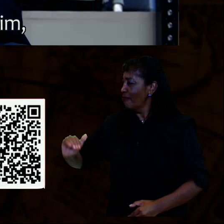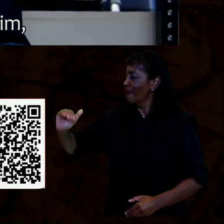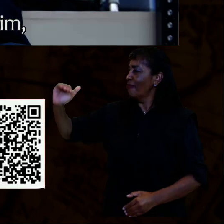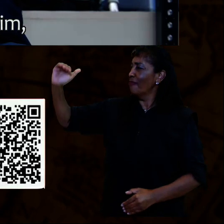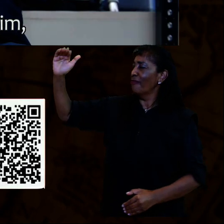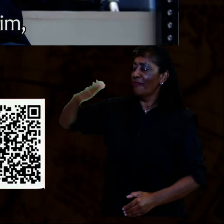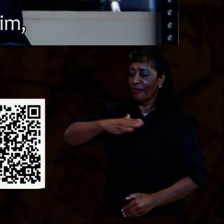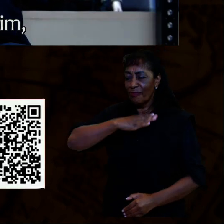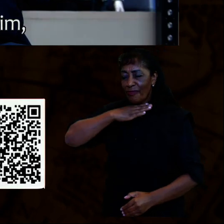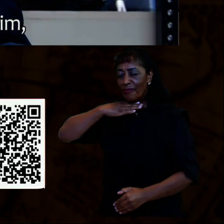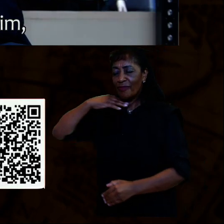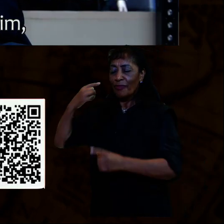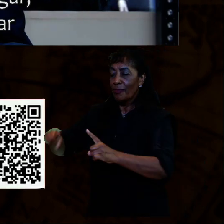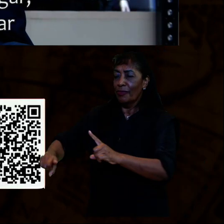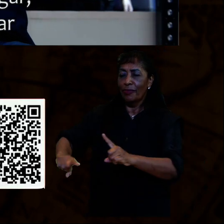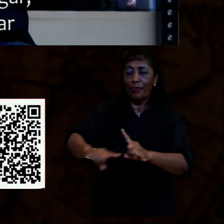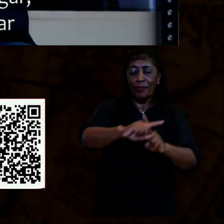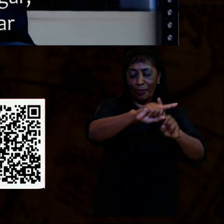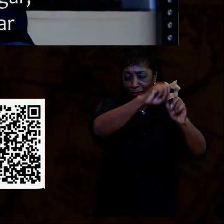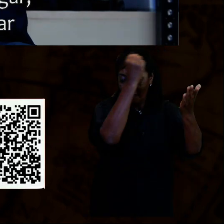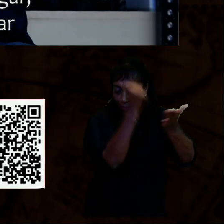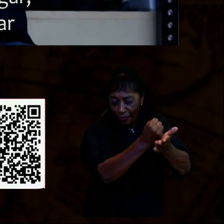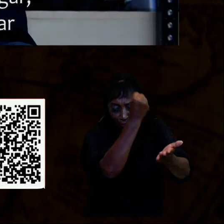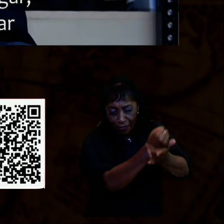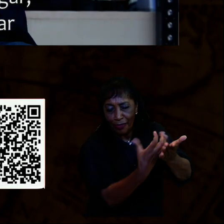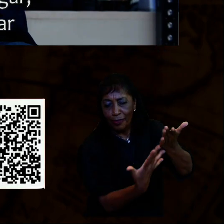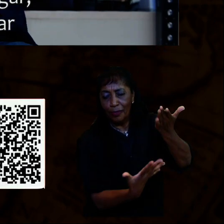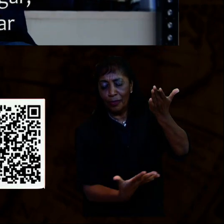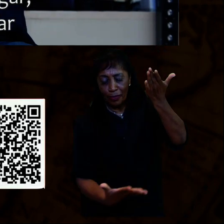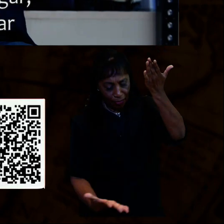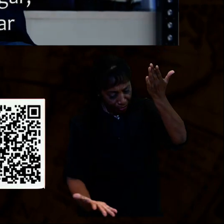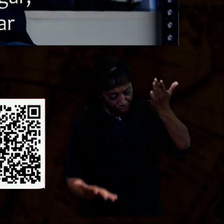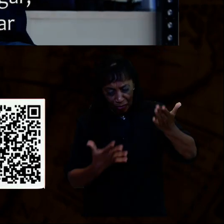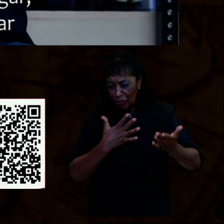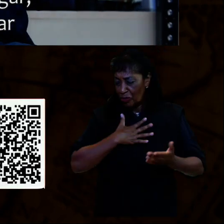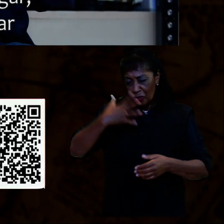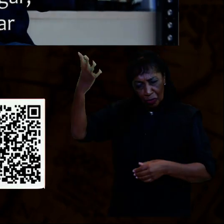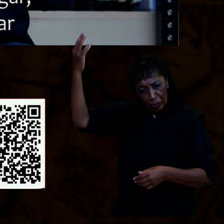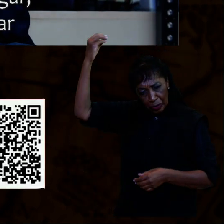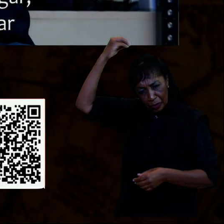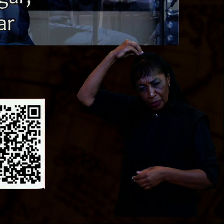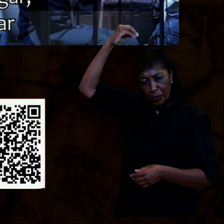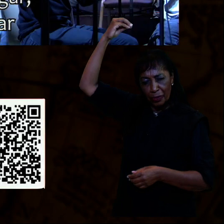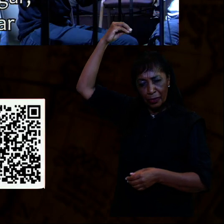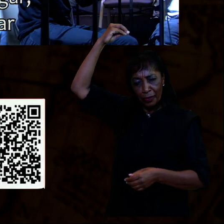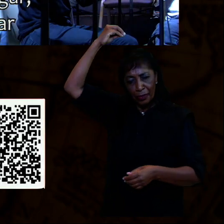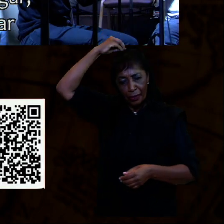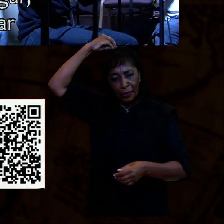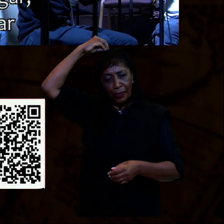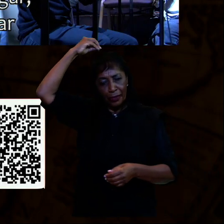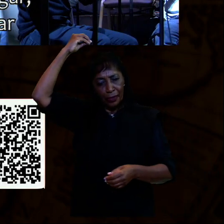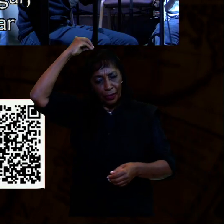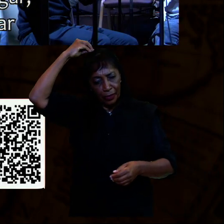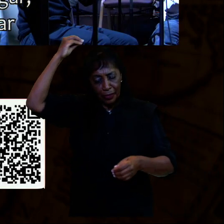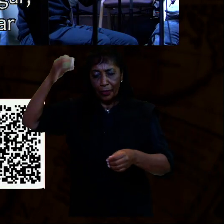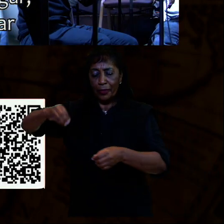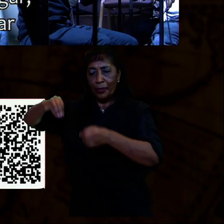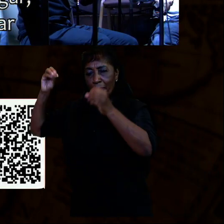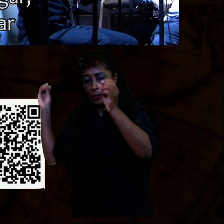na cruz por mim, por minha culpa te entregar.